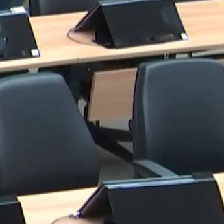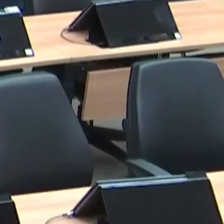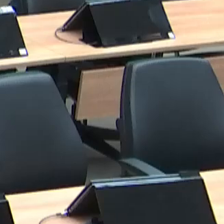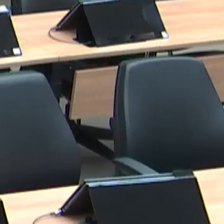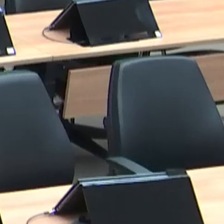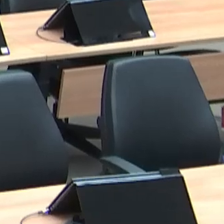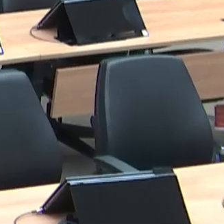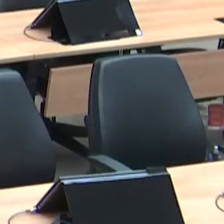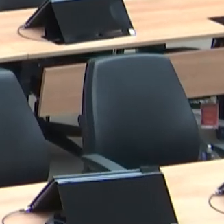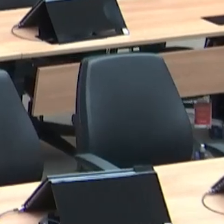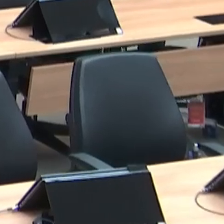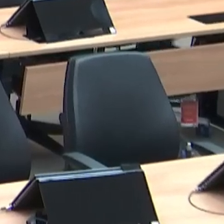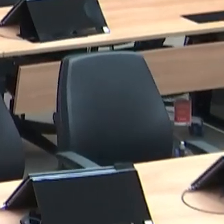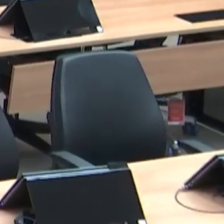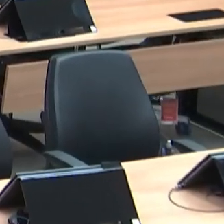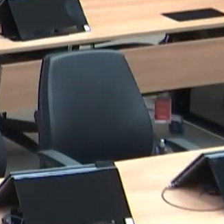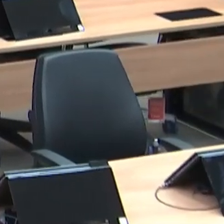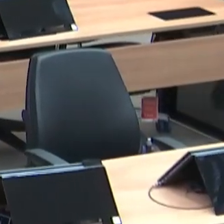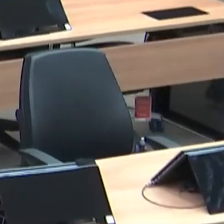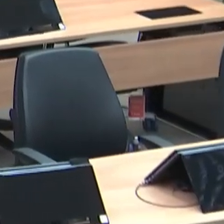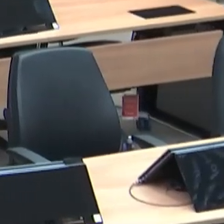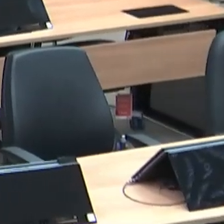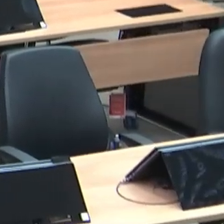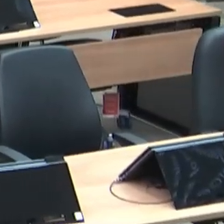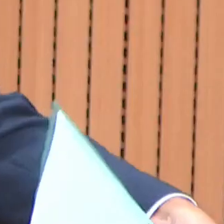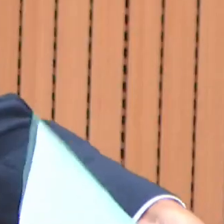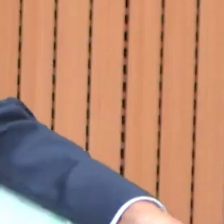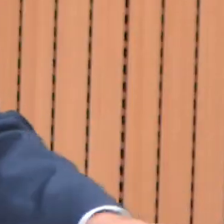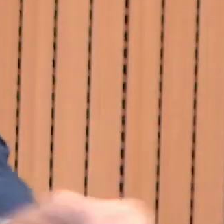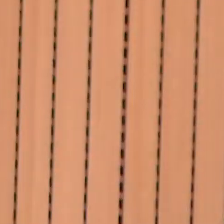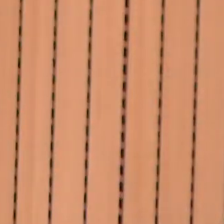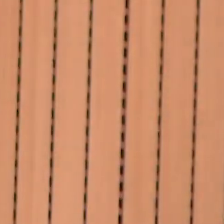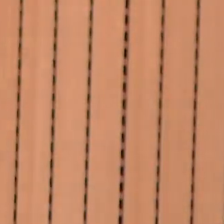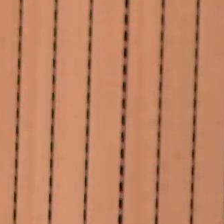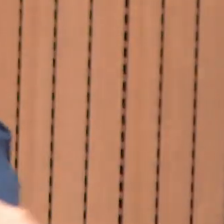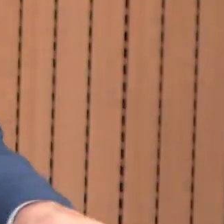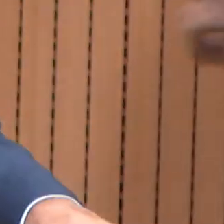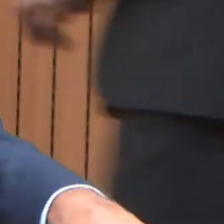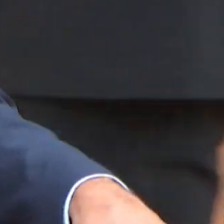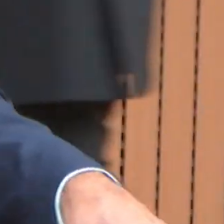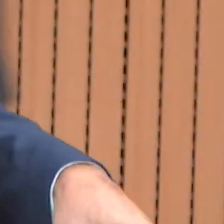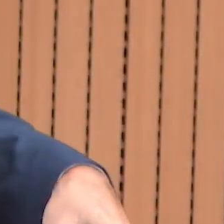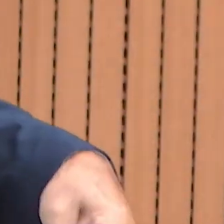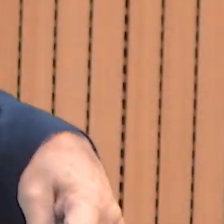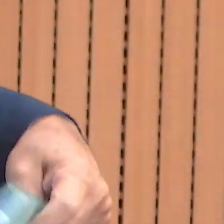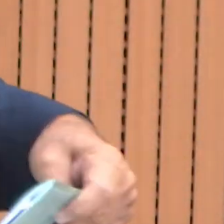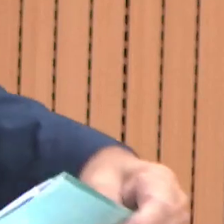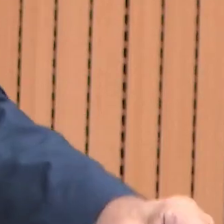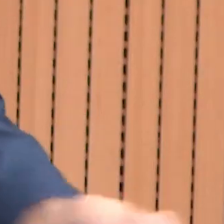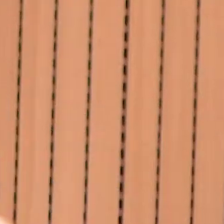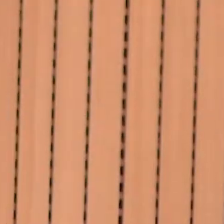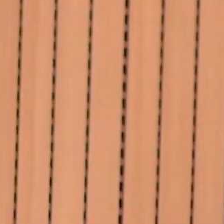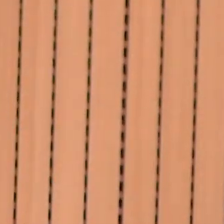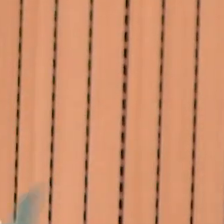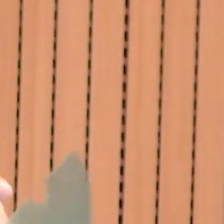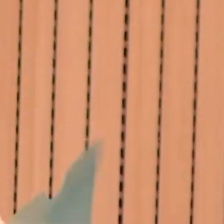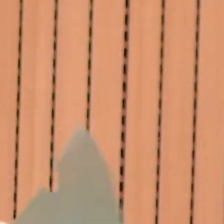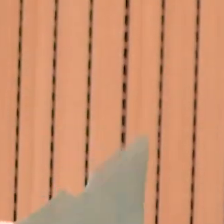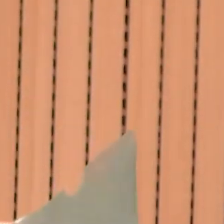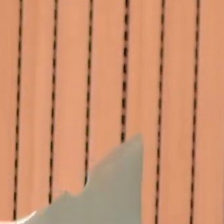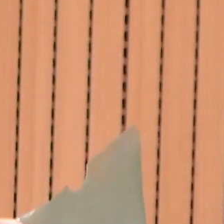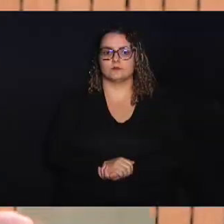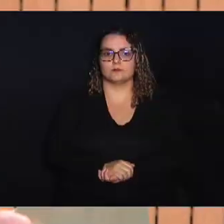Obrigado. Item 1, Leitura das